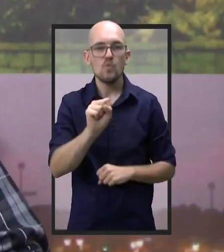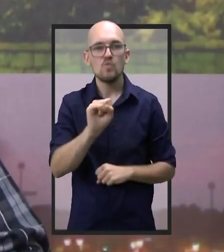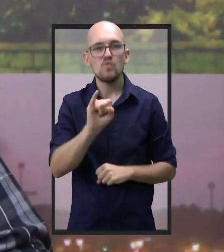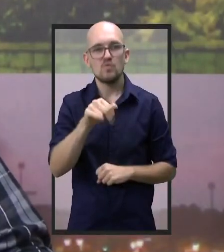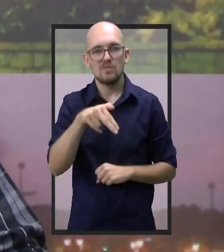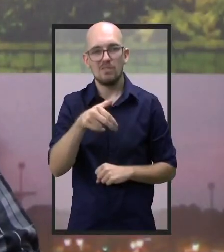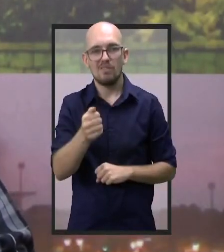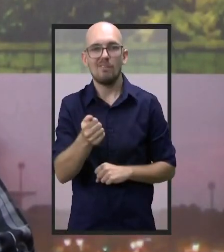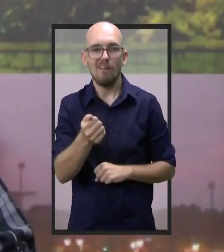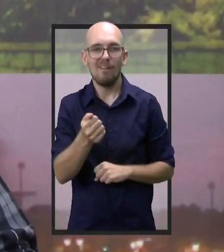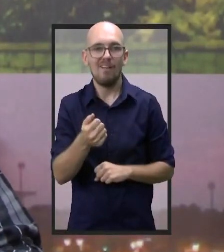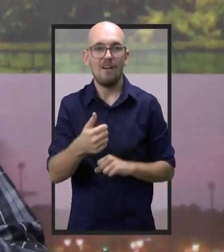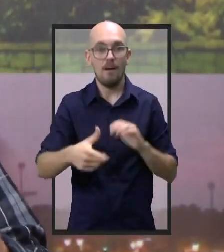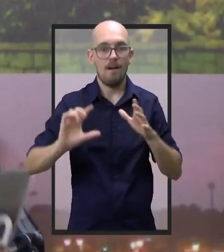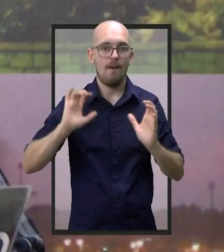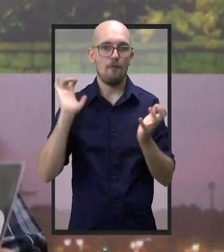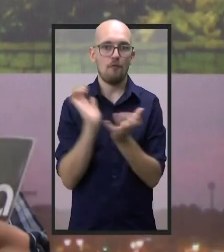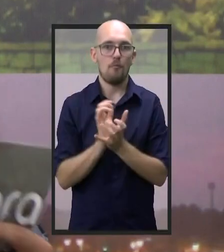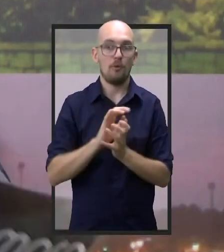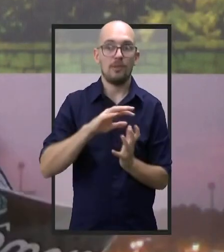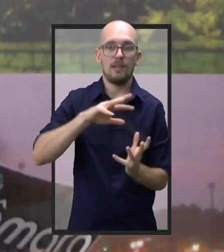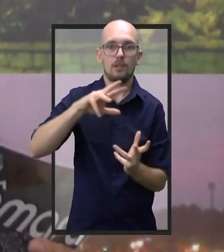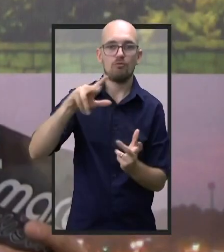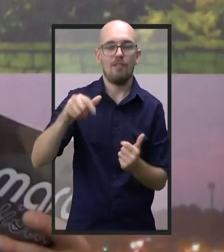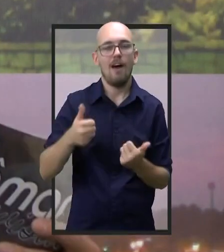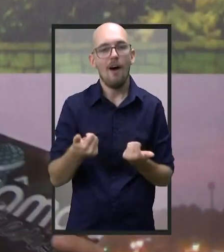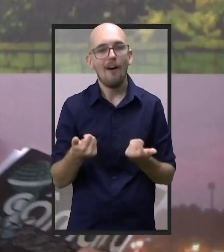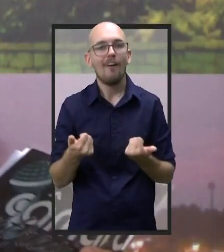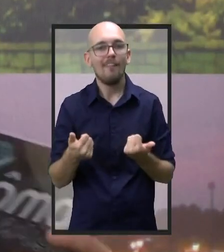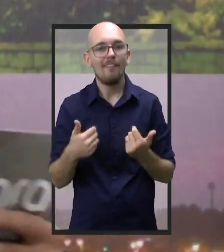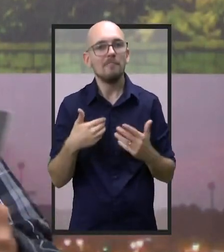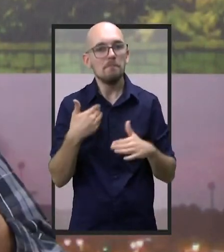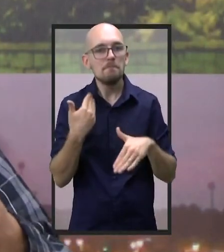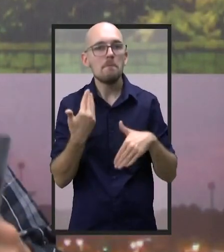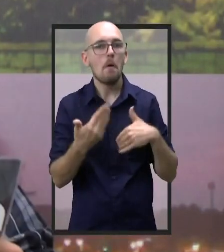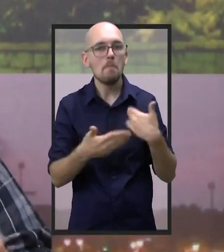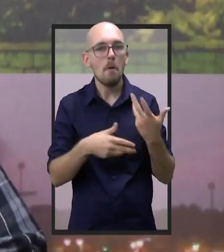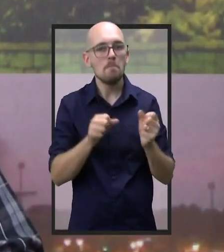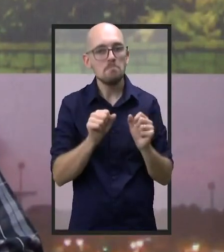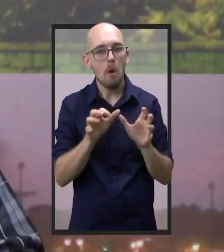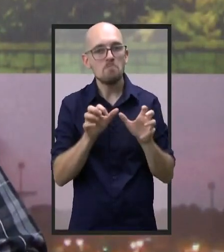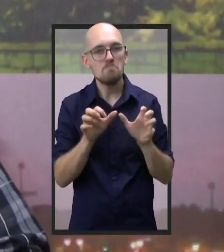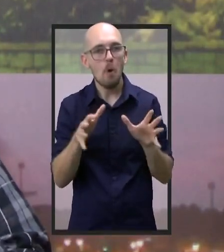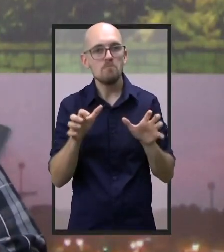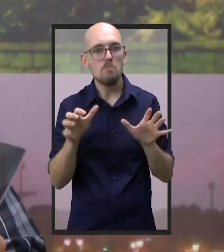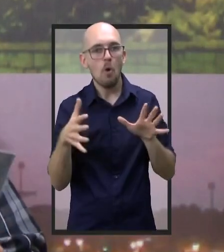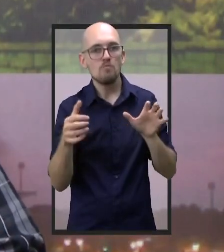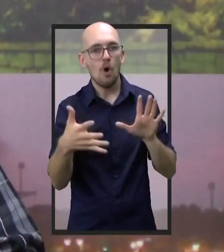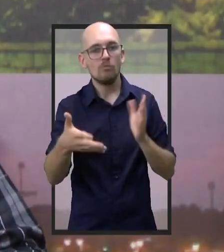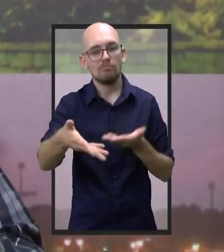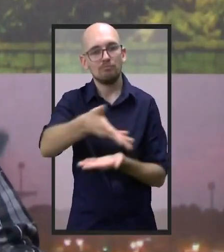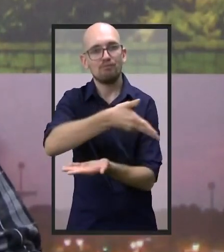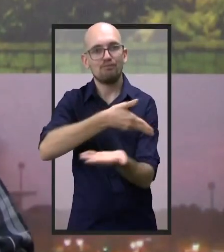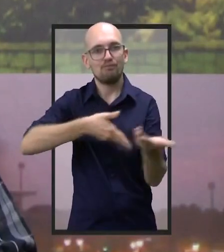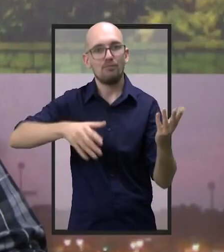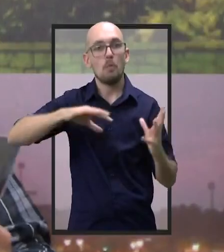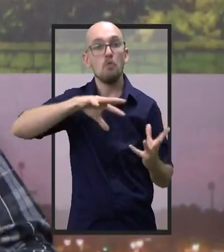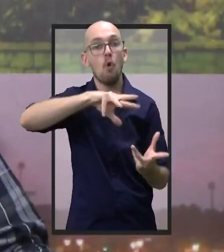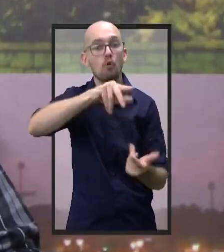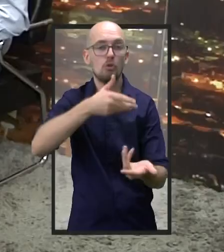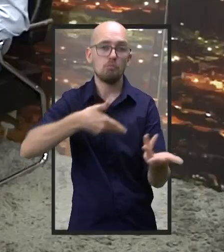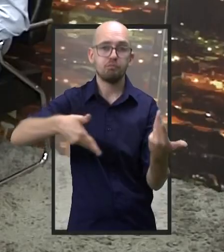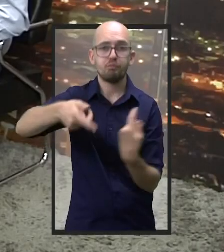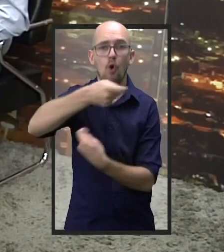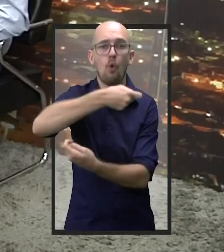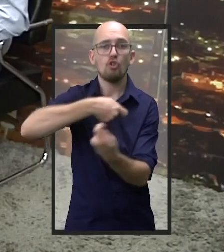região, grandes grupos internacionais que vão englobando, que vão cada vez mais controlando esses